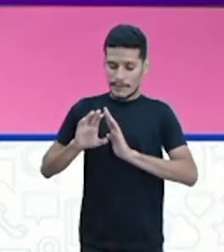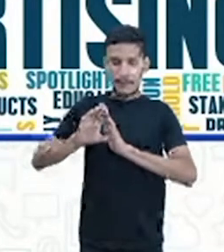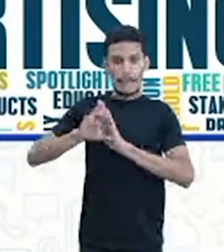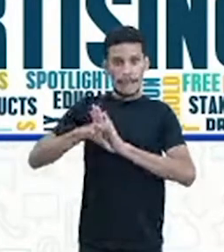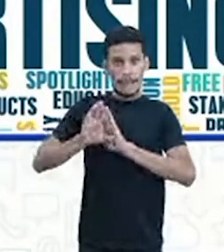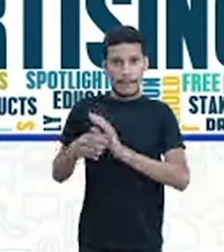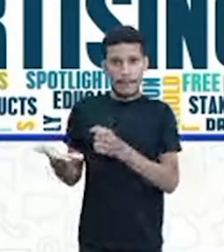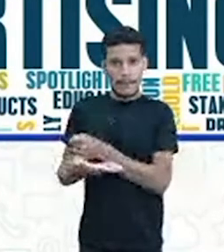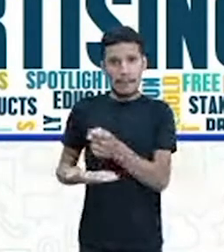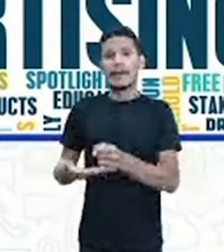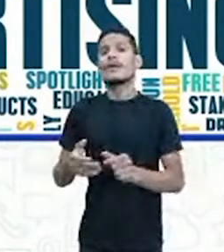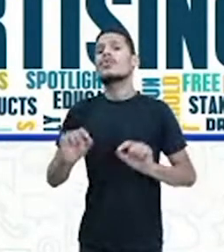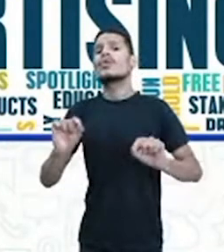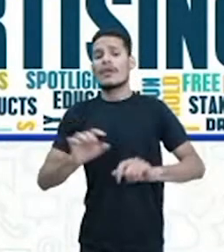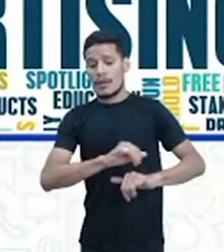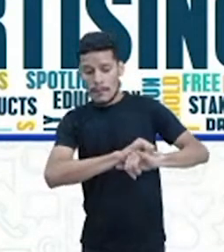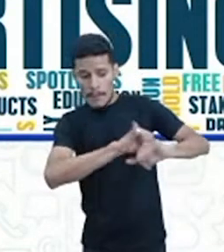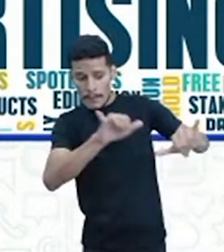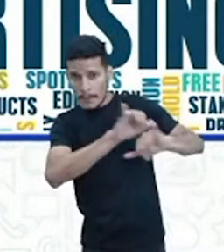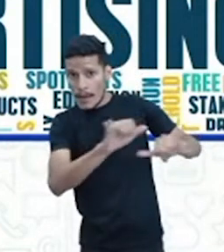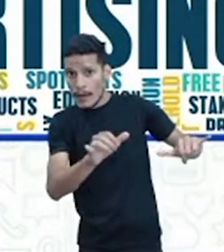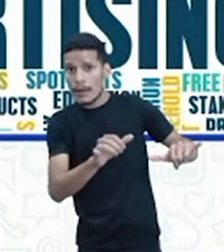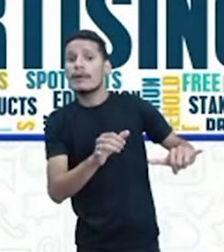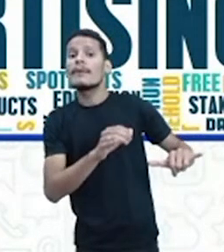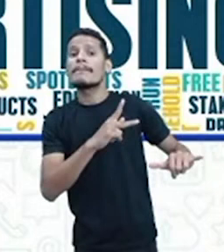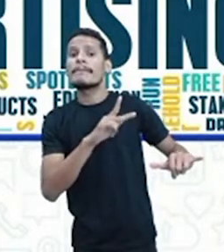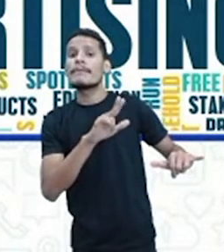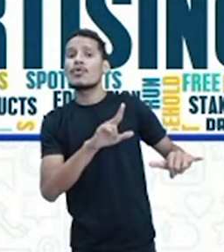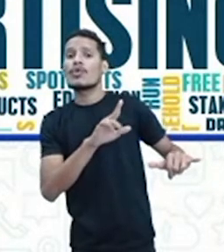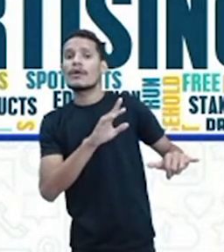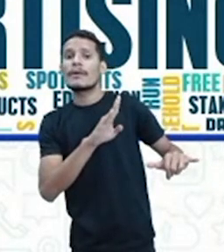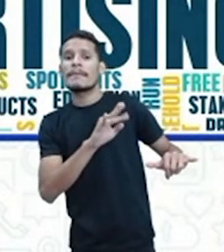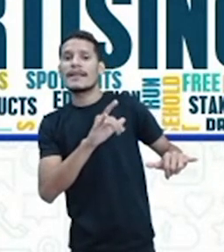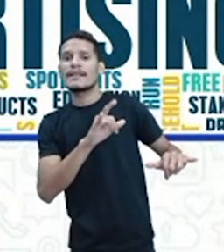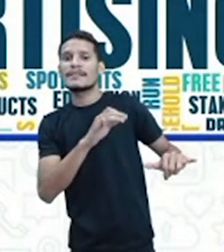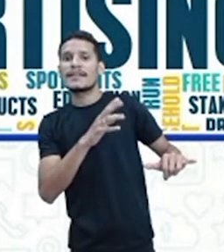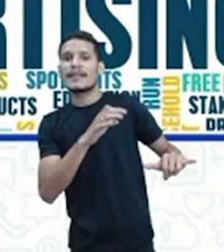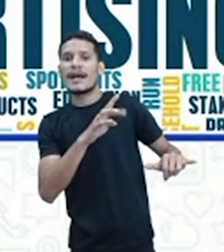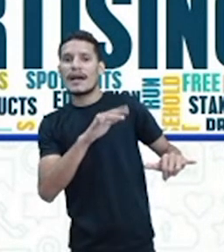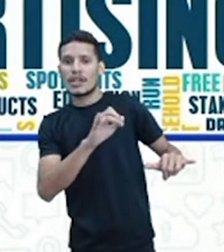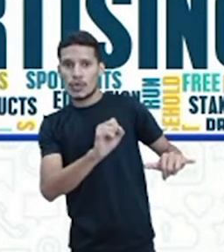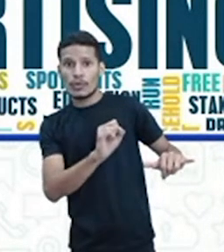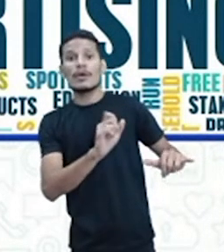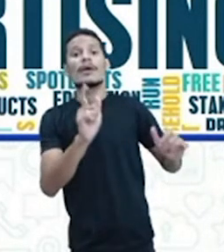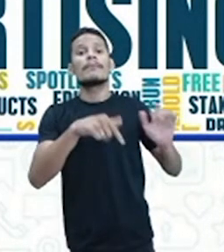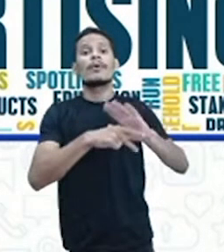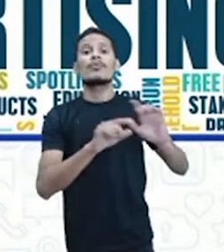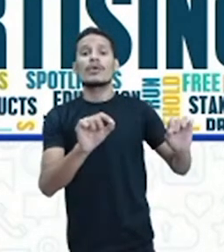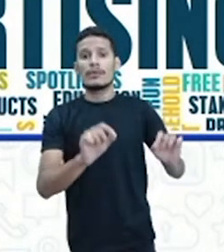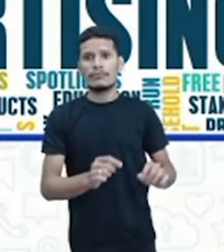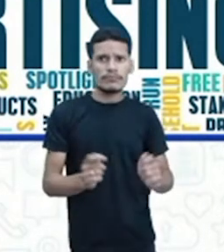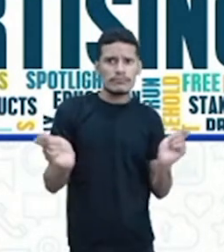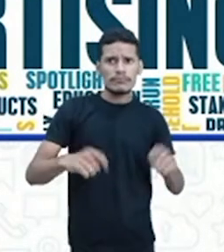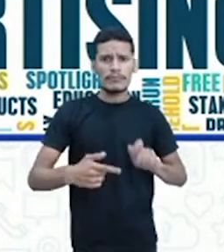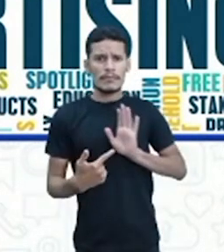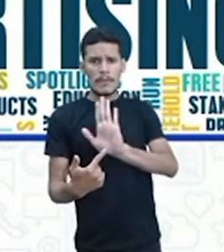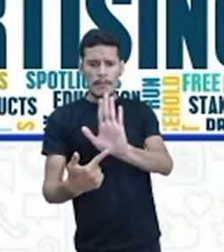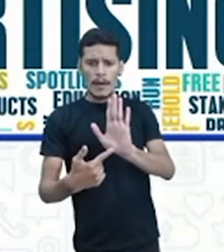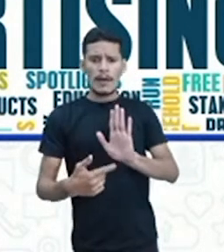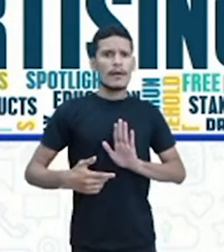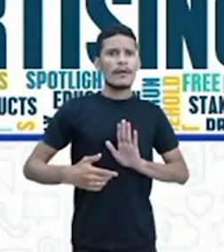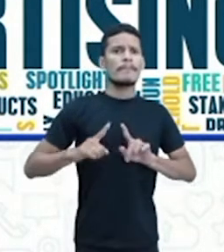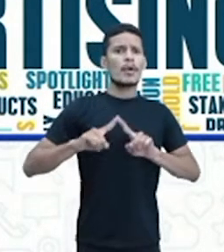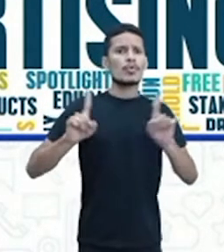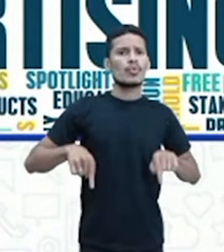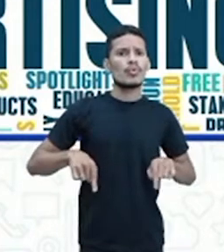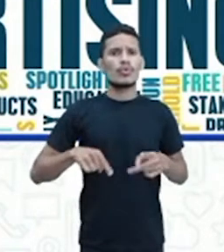né? O que é um anúncio publicitário? Então, é um gênero textual que promove o quê? Um produto ou uma ideia. E quando a gente